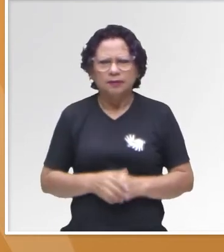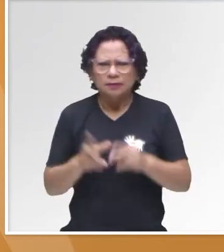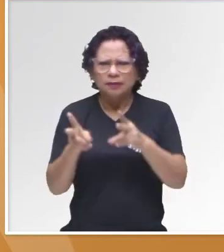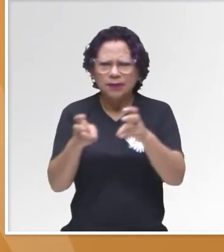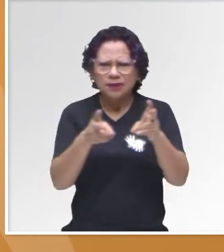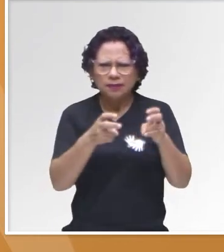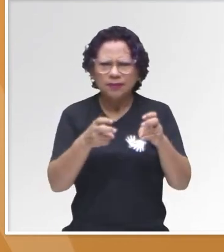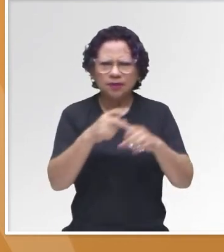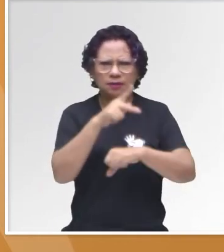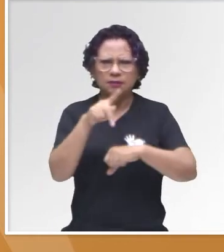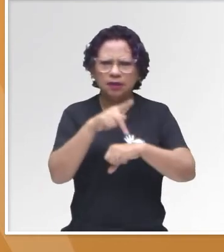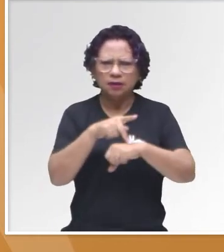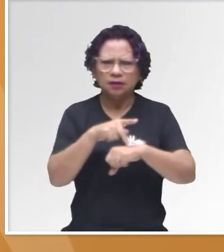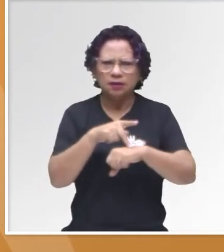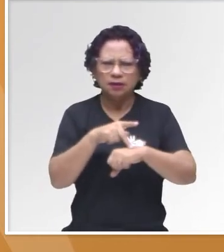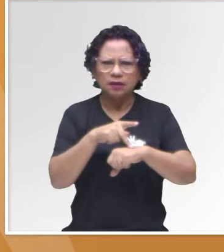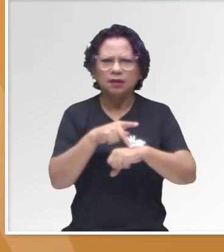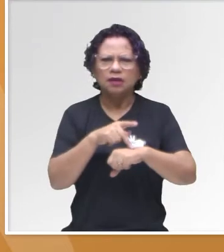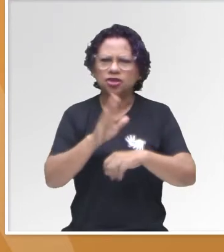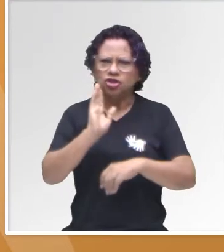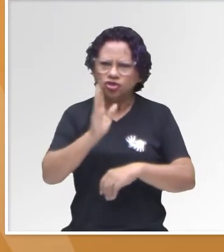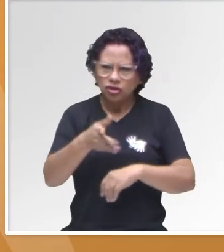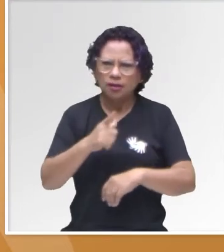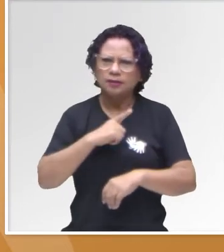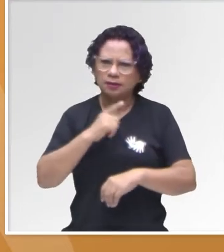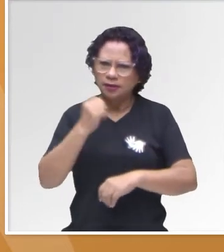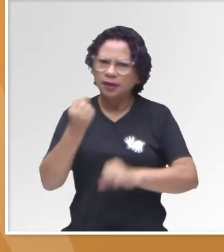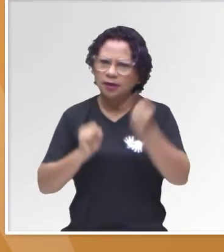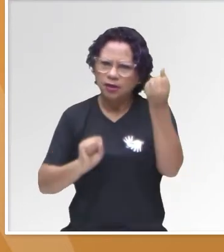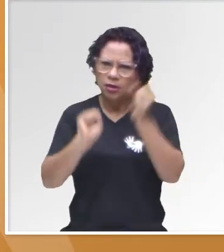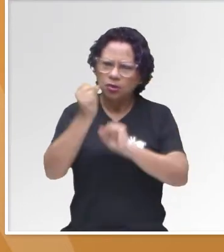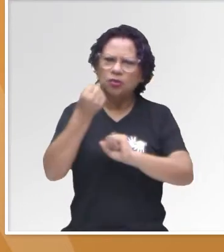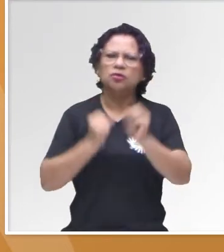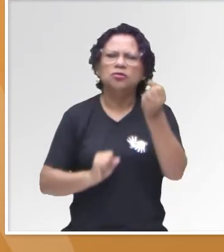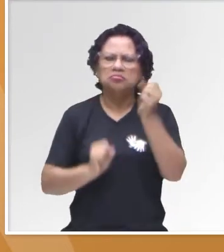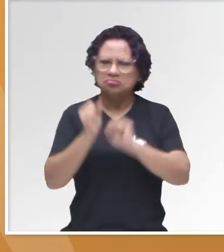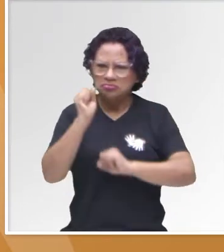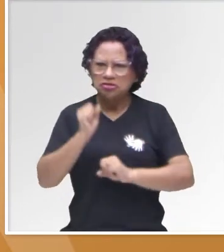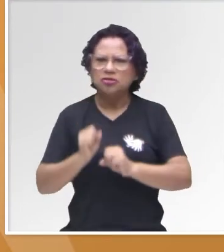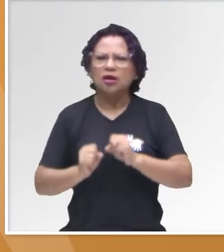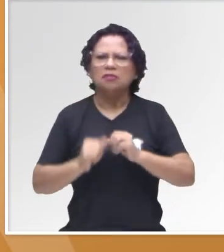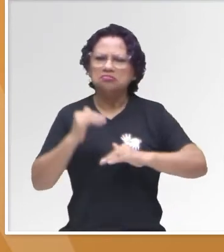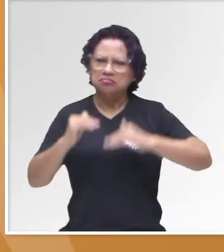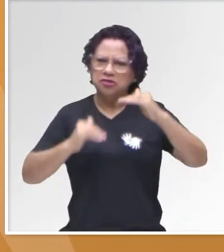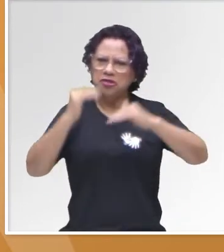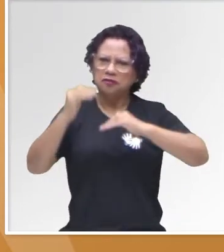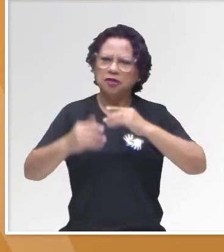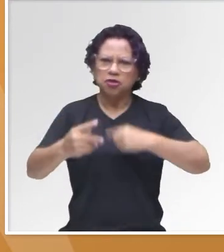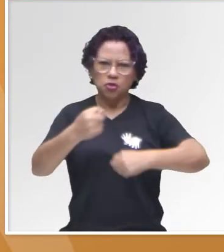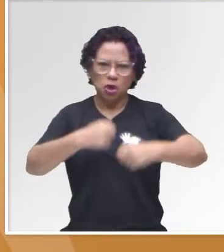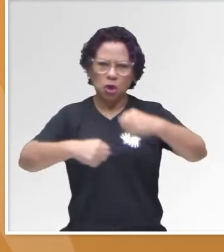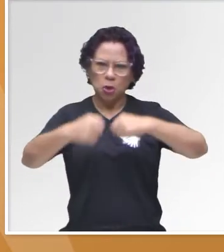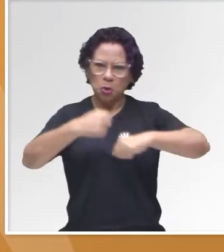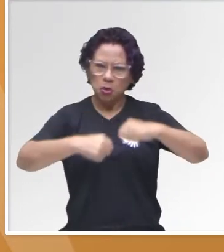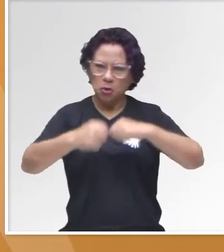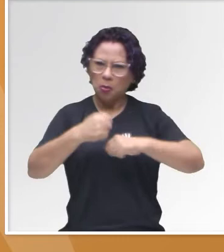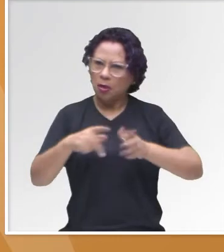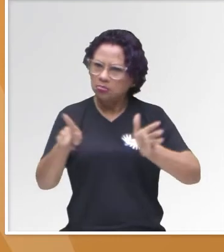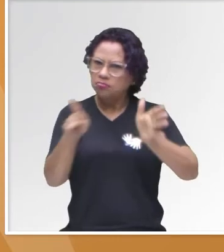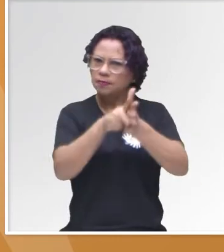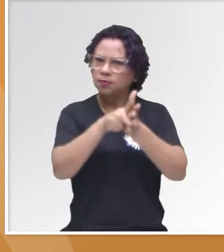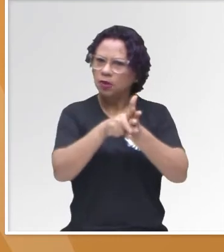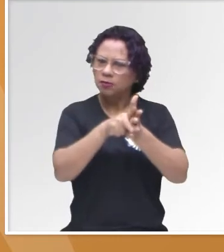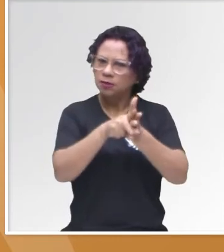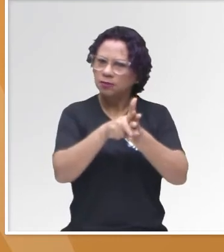já são países industrializados, né, que já cresceram, possuem aí uma economia que está se desenvolvendo,